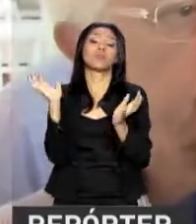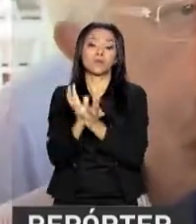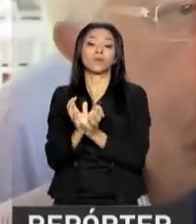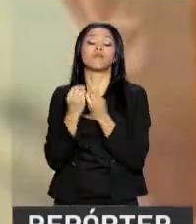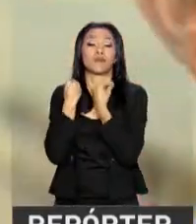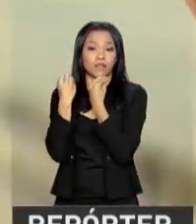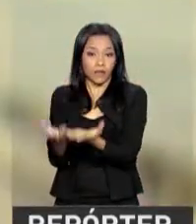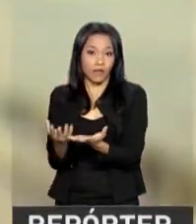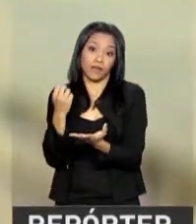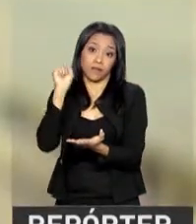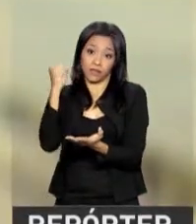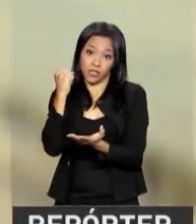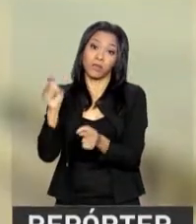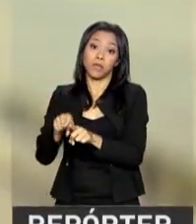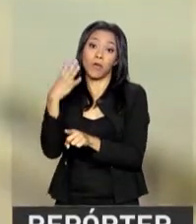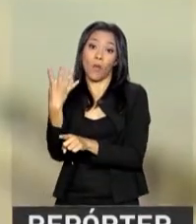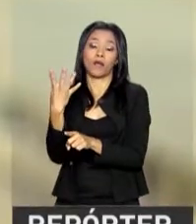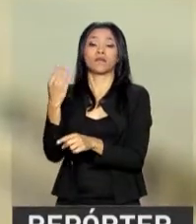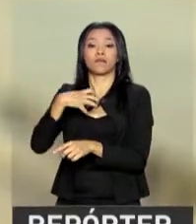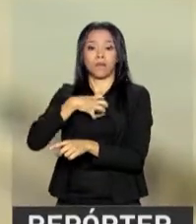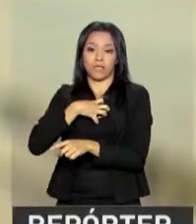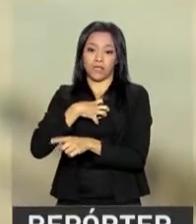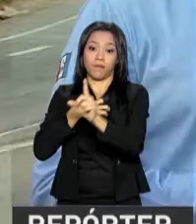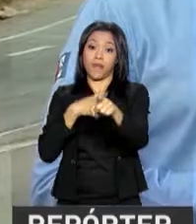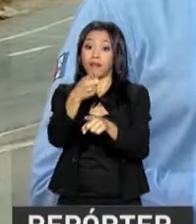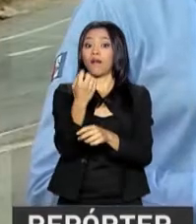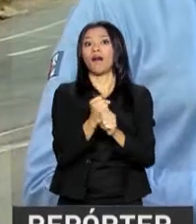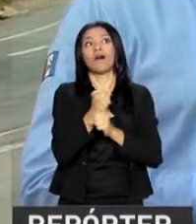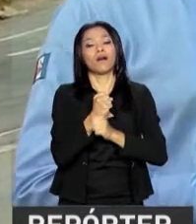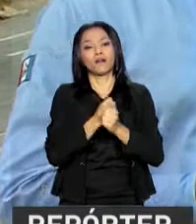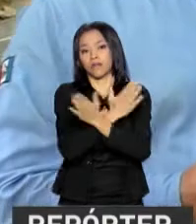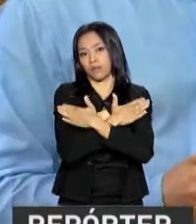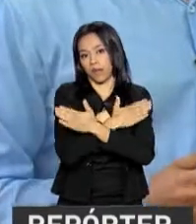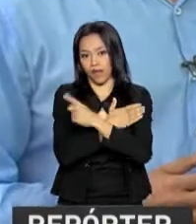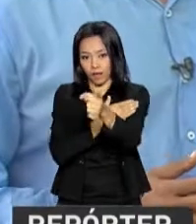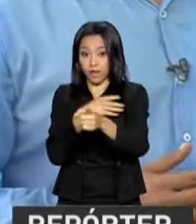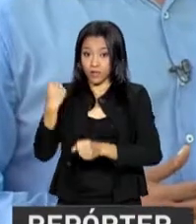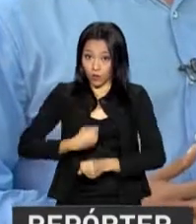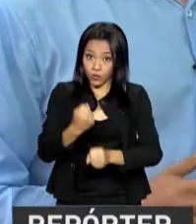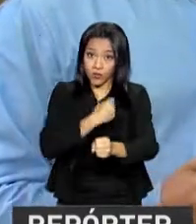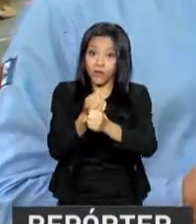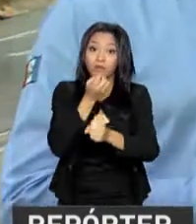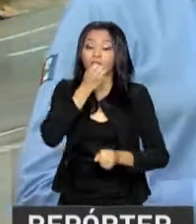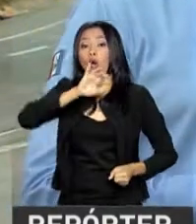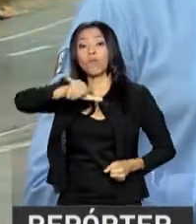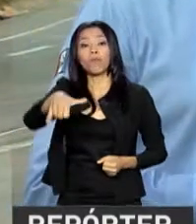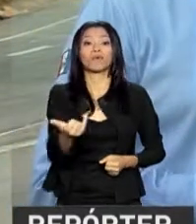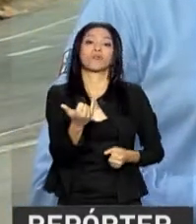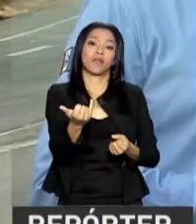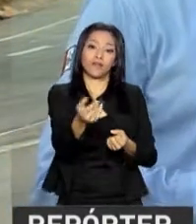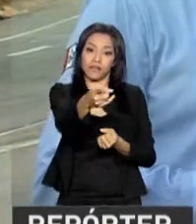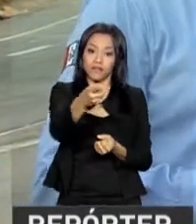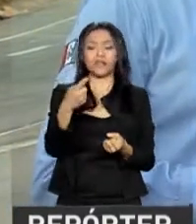na bahia josé mora na região estava anos desempregado a obra como conta foi uma oportunidade para ele e